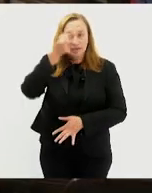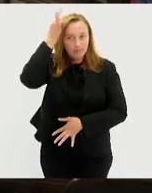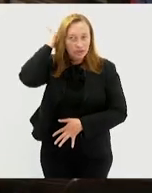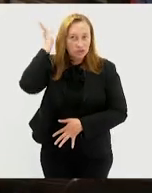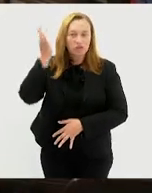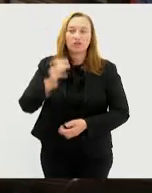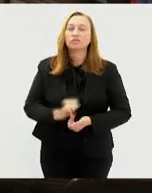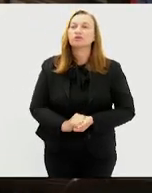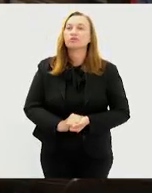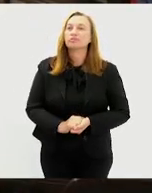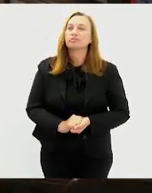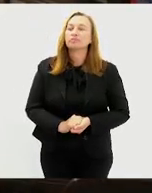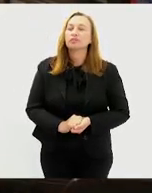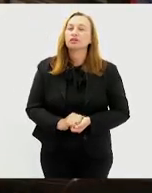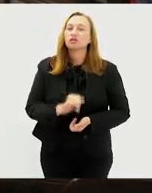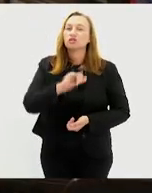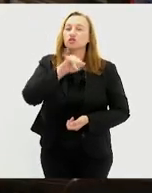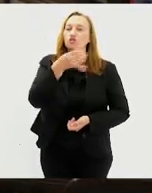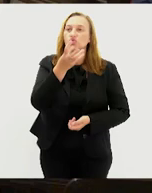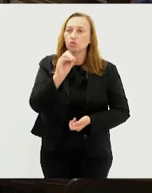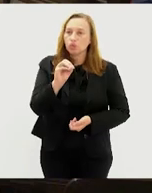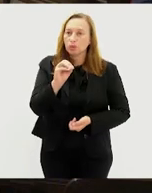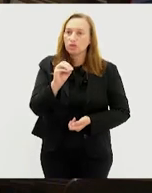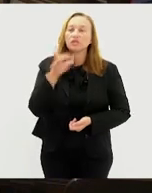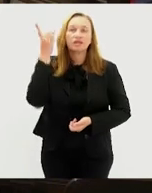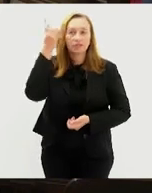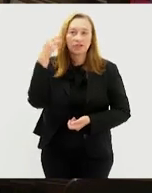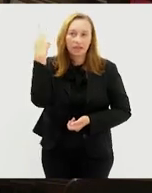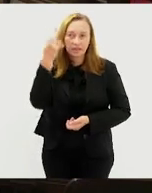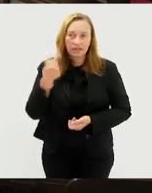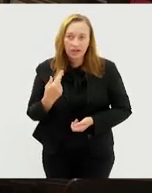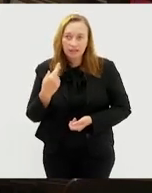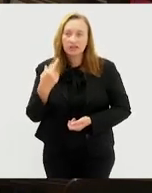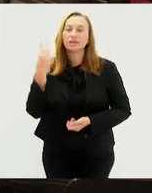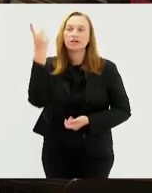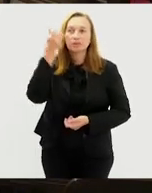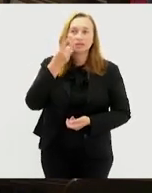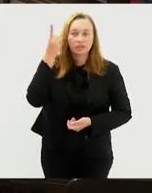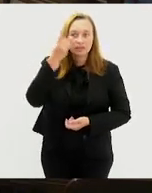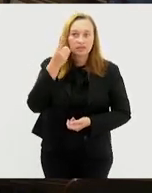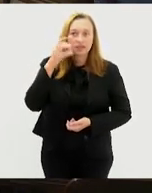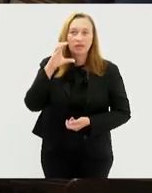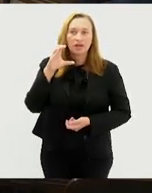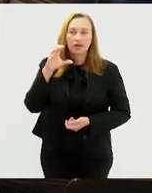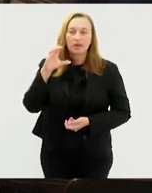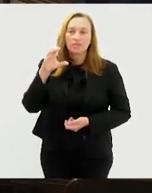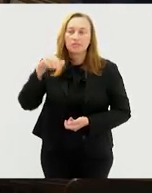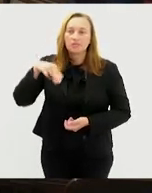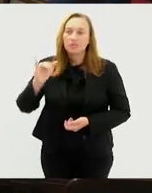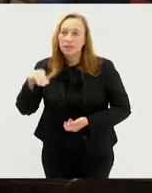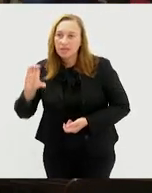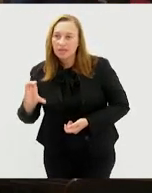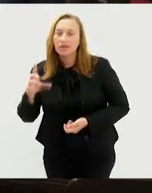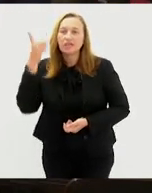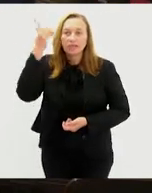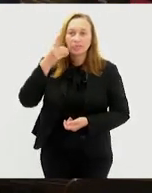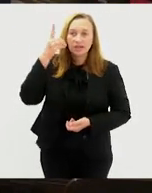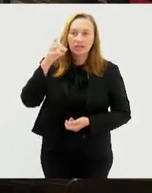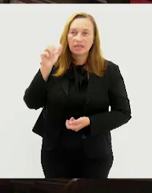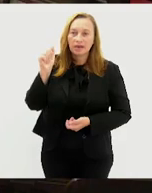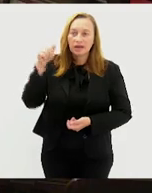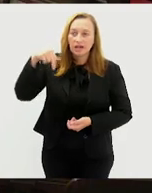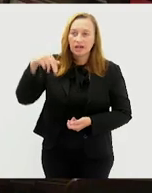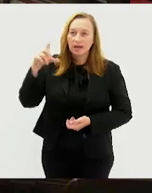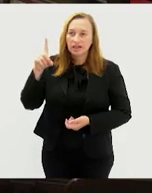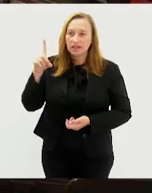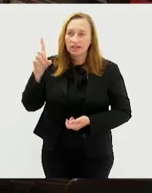Deputado Júlio Rocha deputada Renata deputado Carlos min Deputado Andrezinho Siciliano é